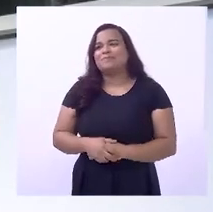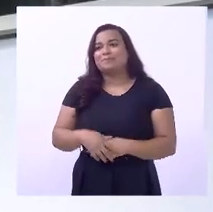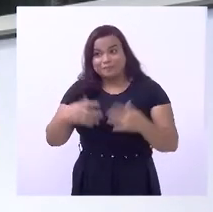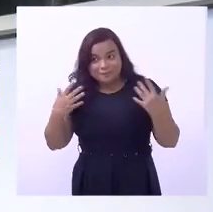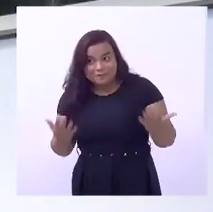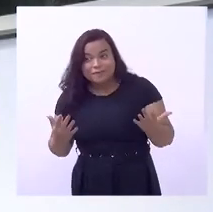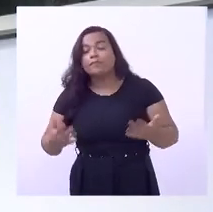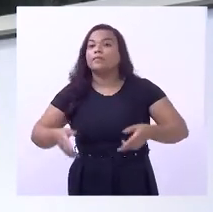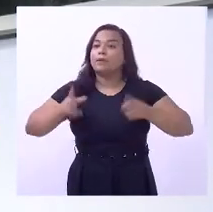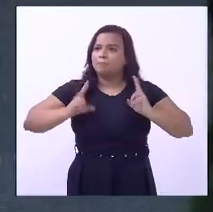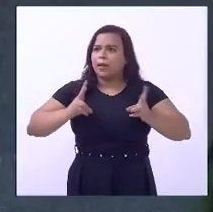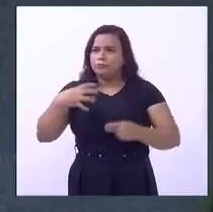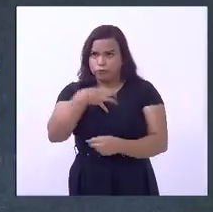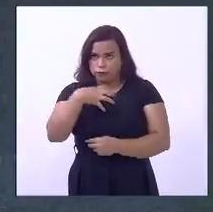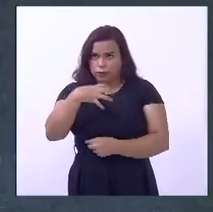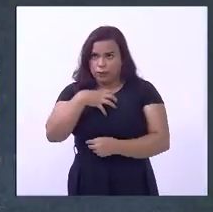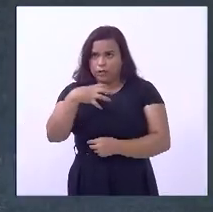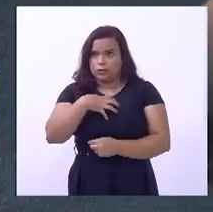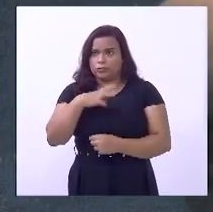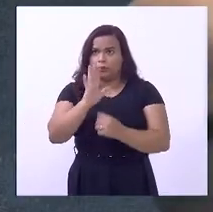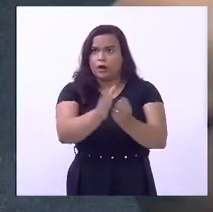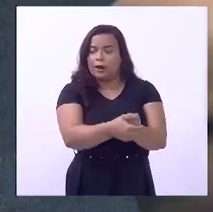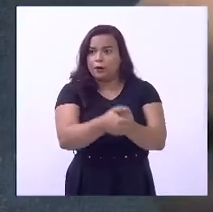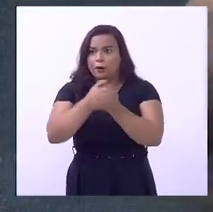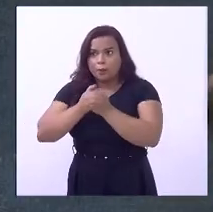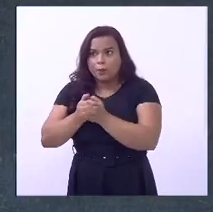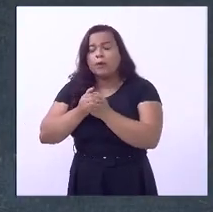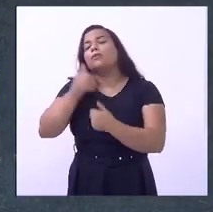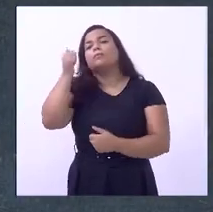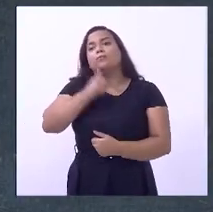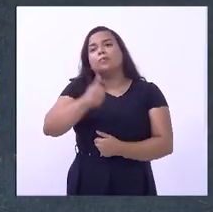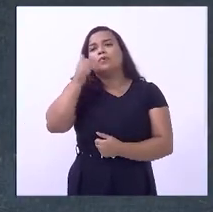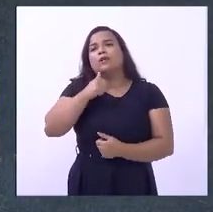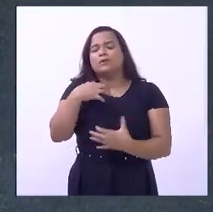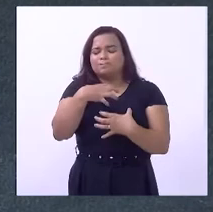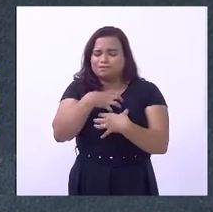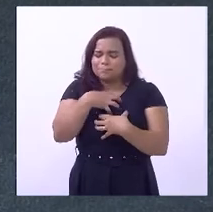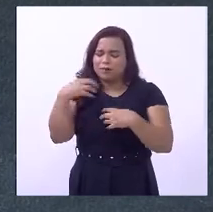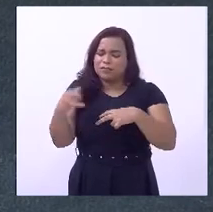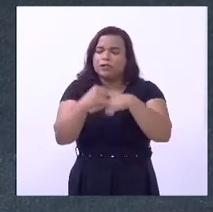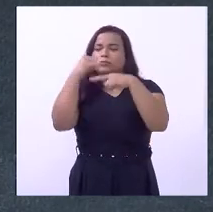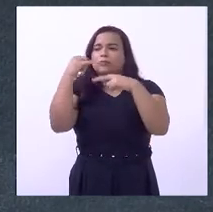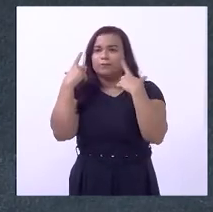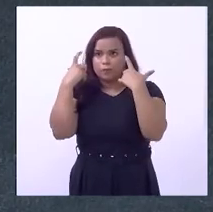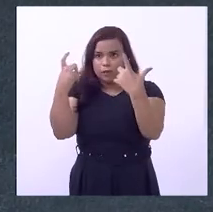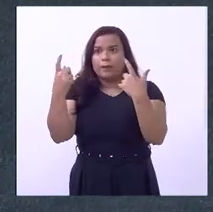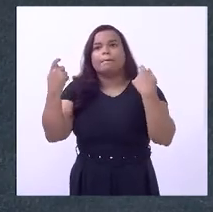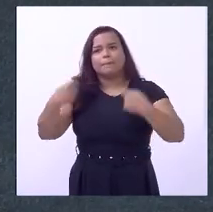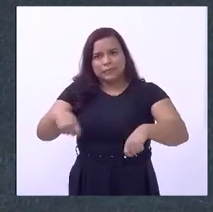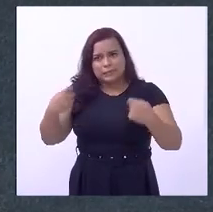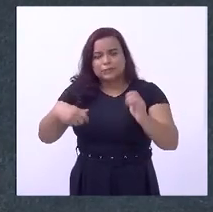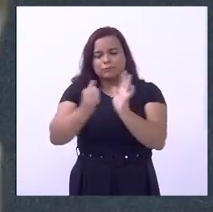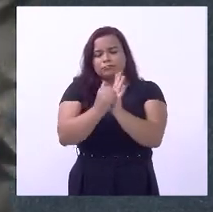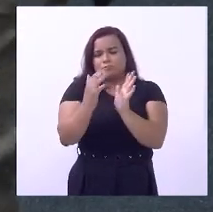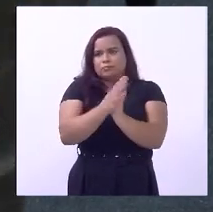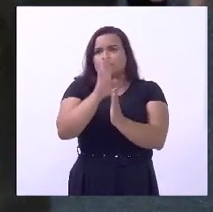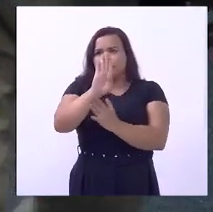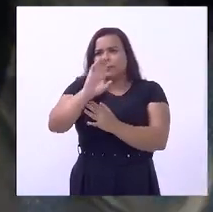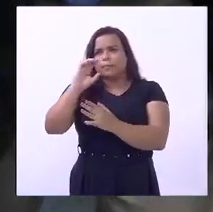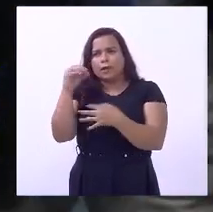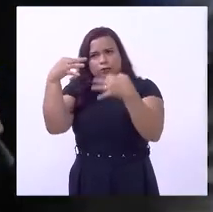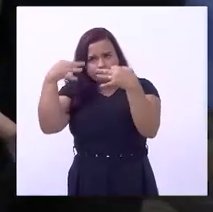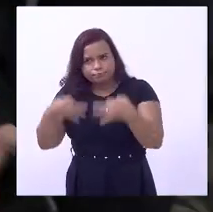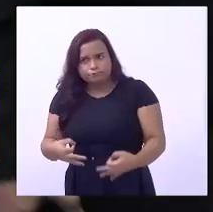que para acolher uma mulher vítima de violência, eu preciso de um bom registro de ocorrência, mas eu